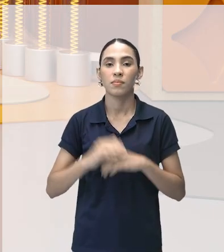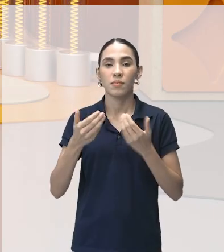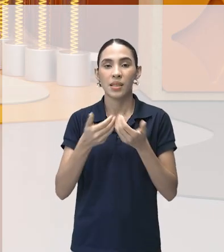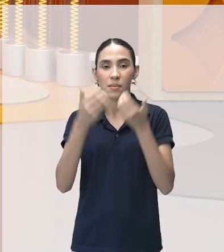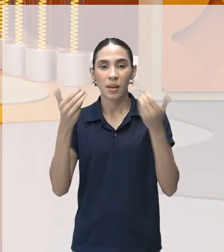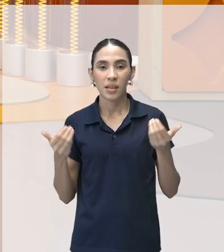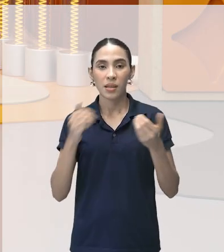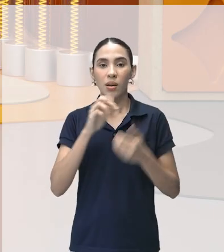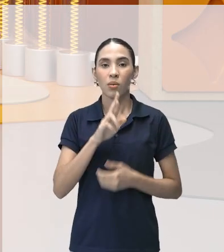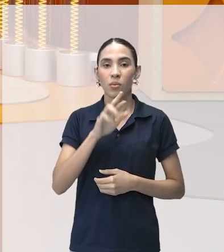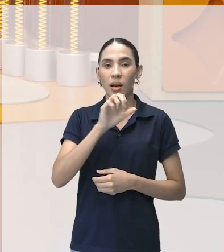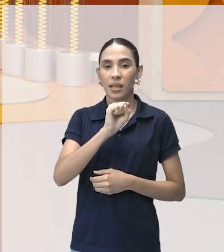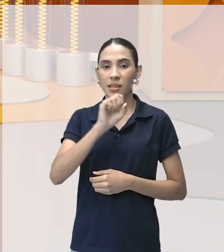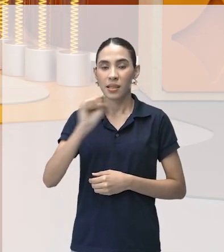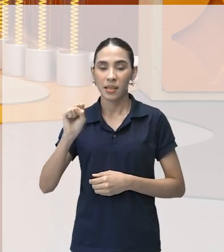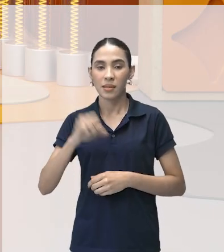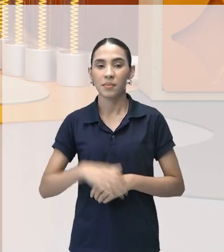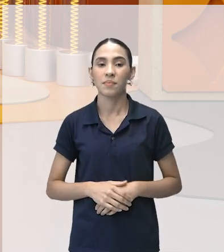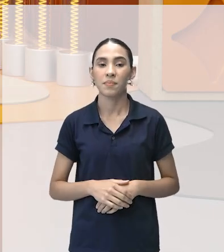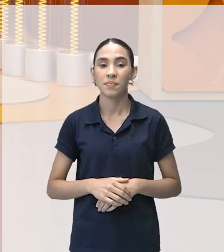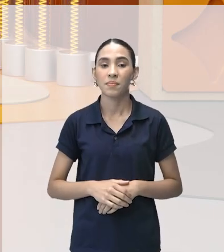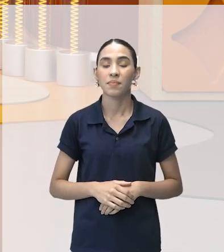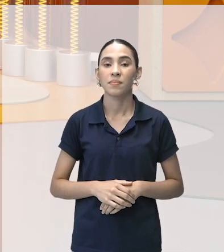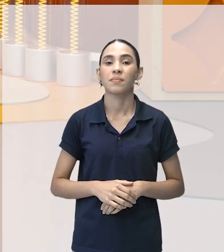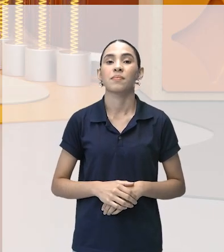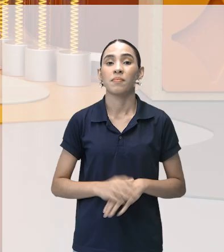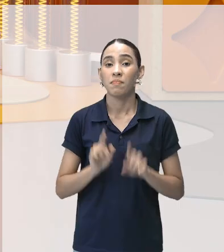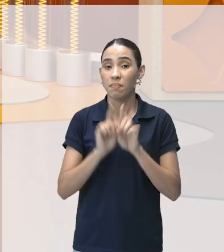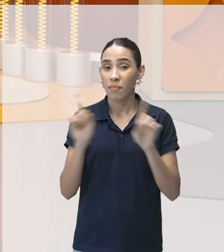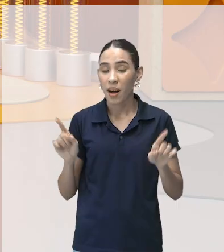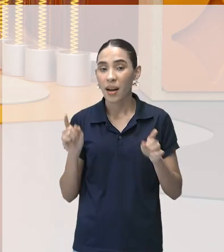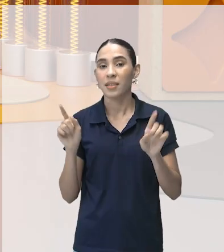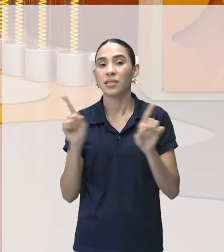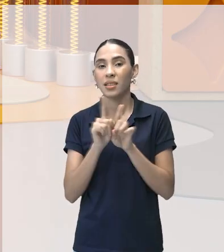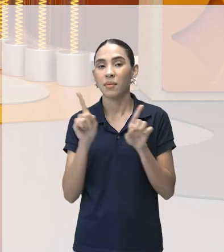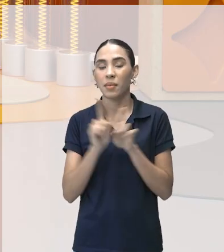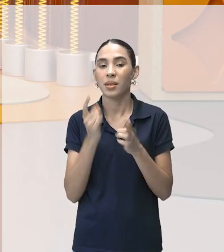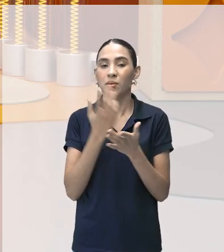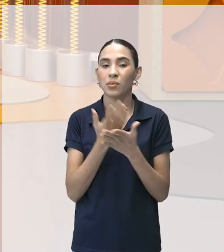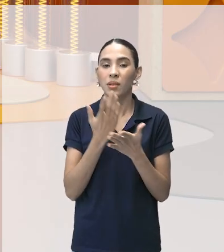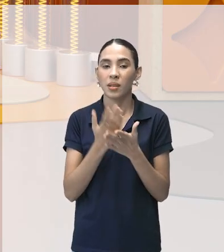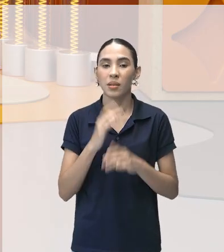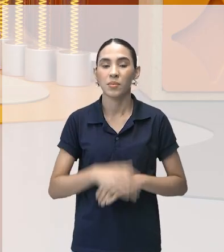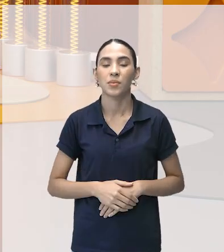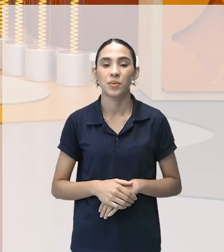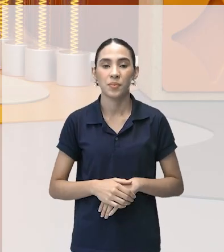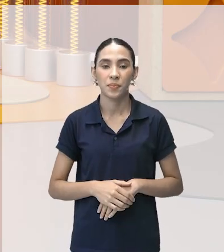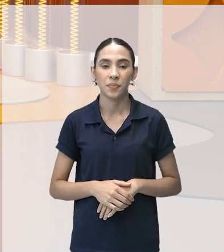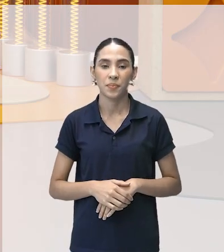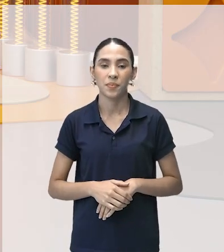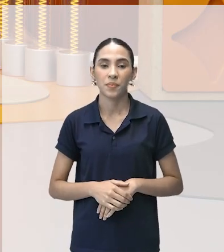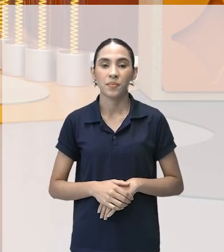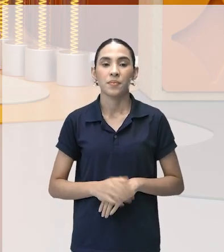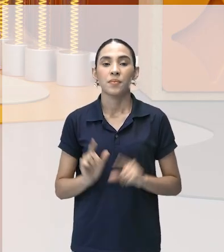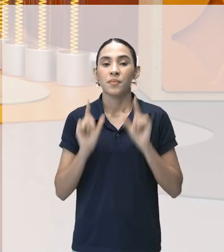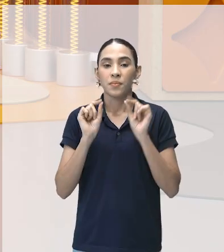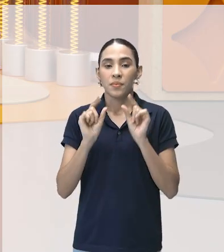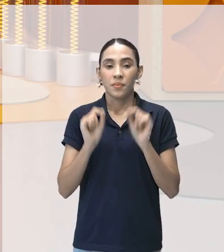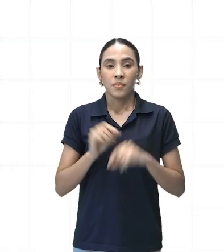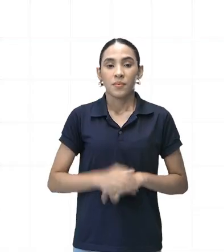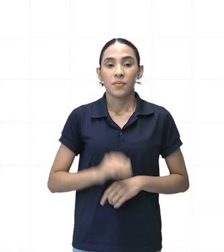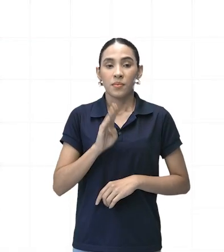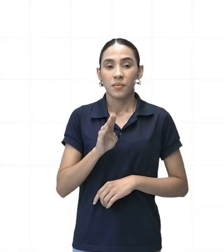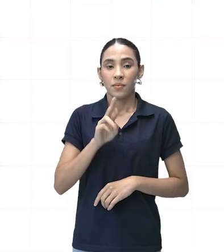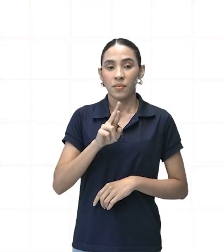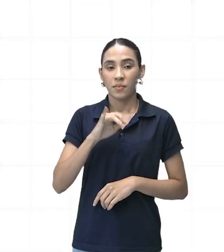União Soviética, tá certo, gente? Mas além de estudarmos sobre a CEI, que é um bloco econômico, nós estudamos sobre o